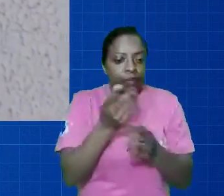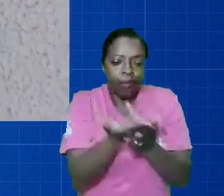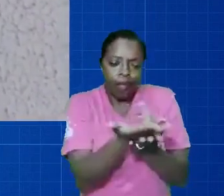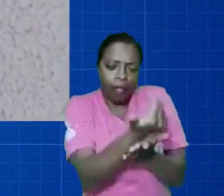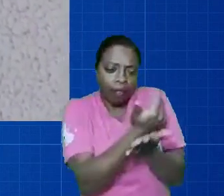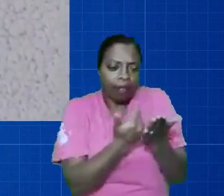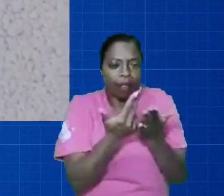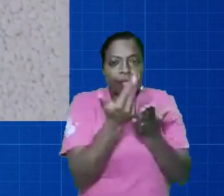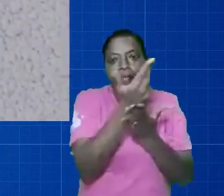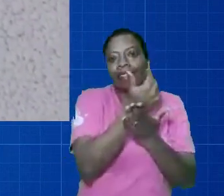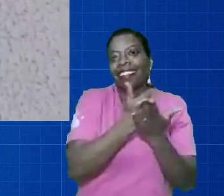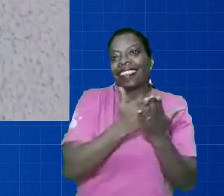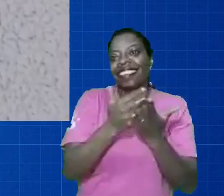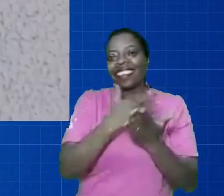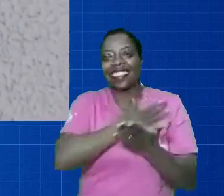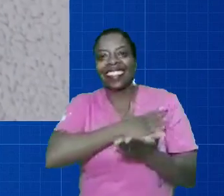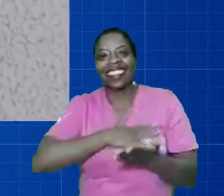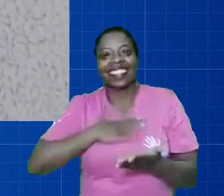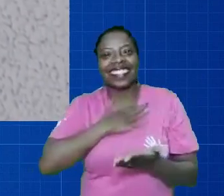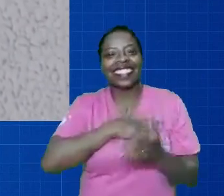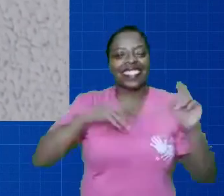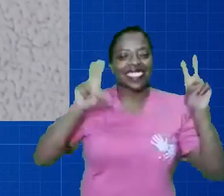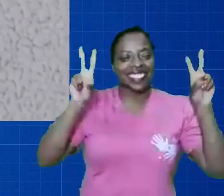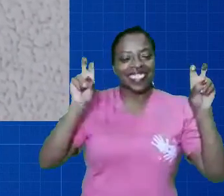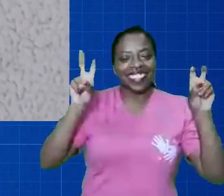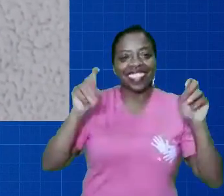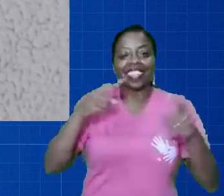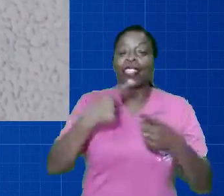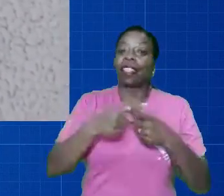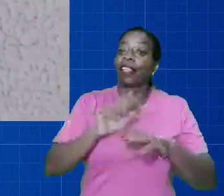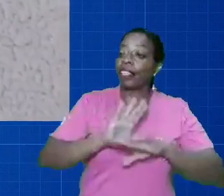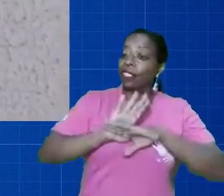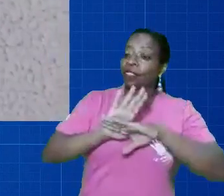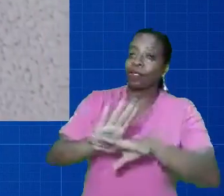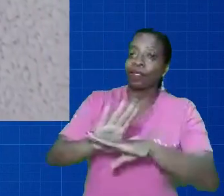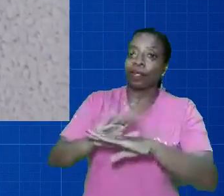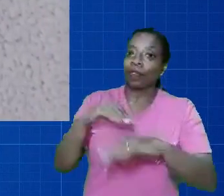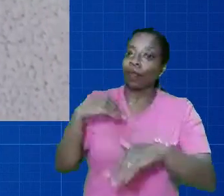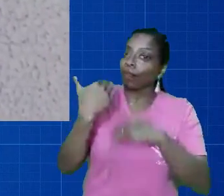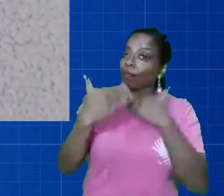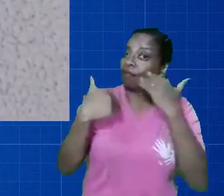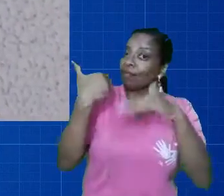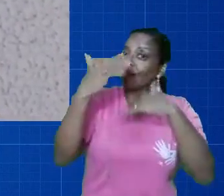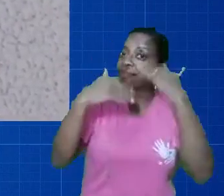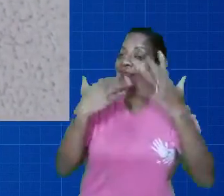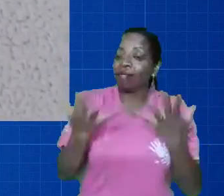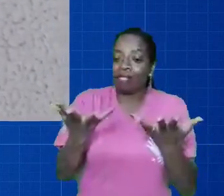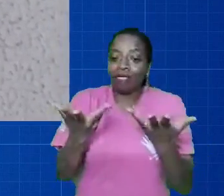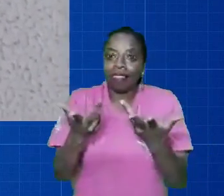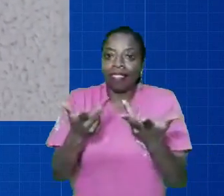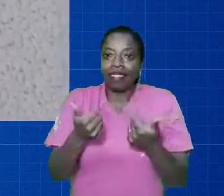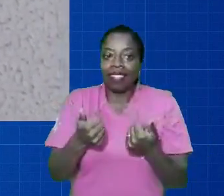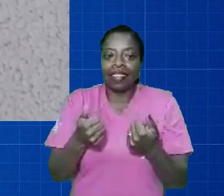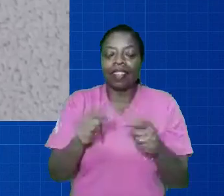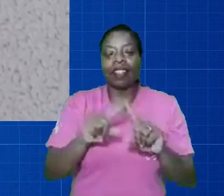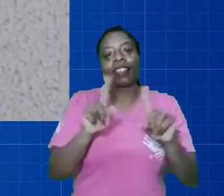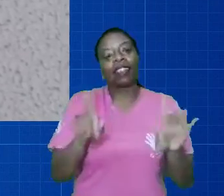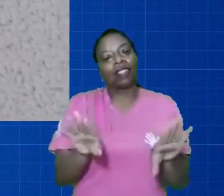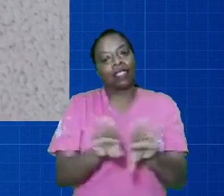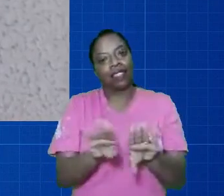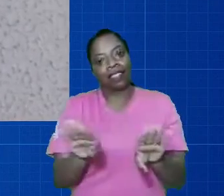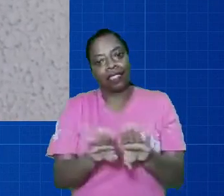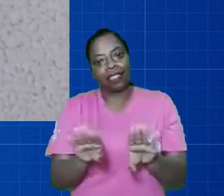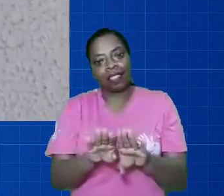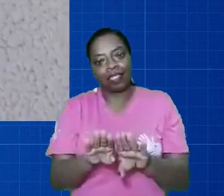na questão de desenvolver habilidades, mas também a questão da socialização, e aquilo já impactava na vida